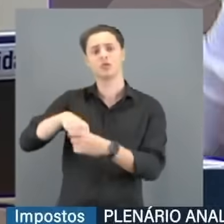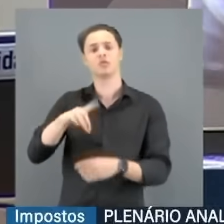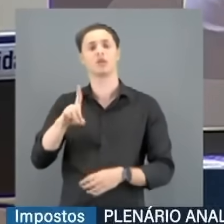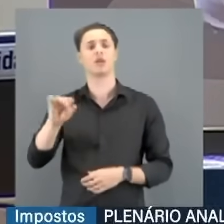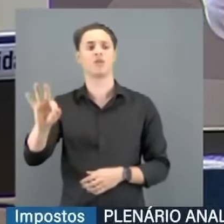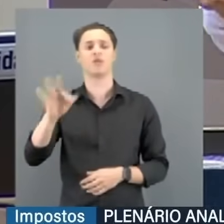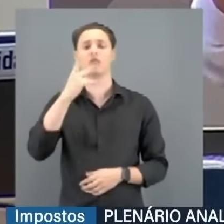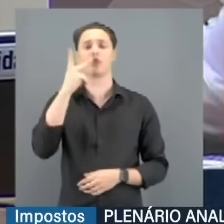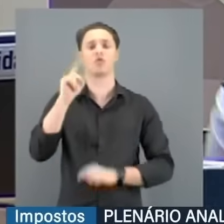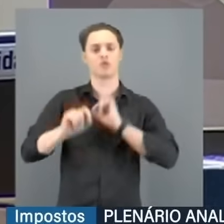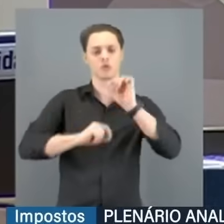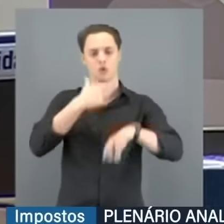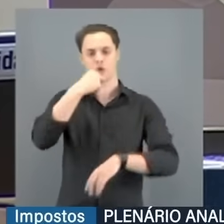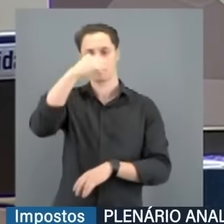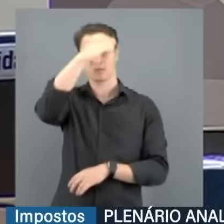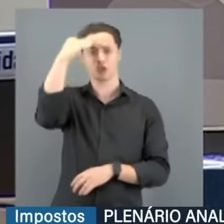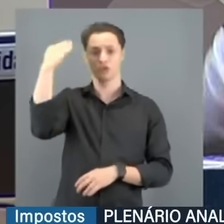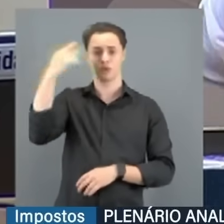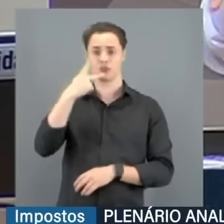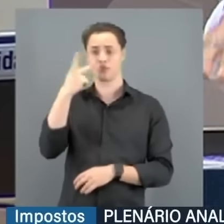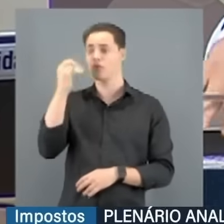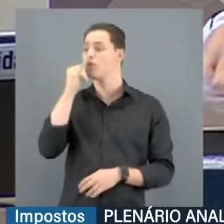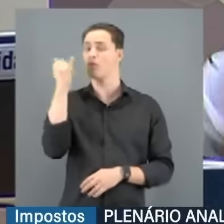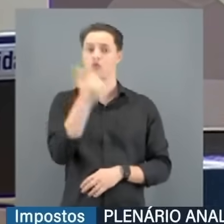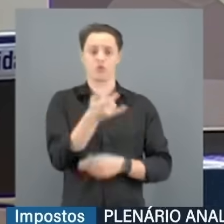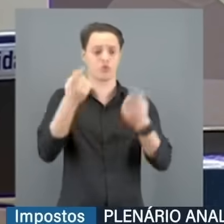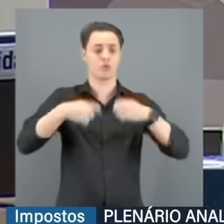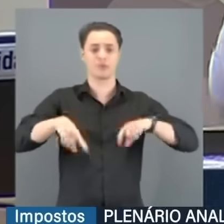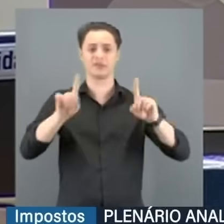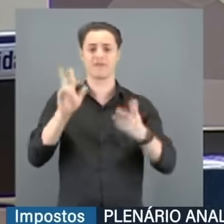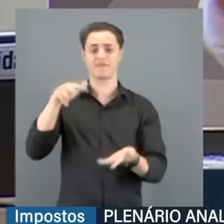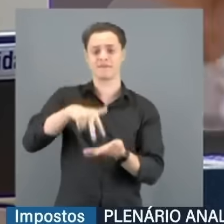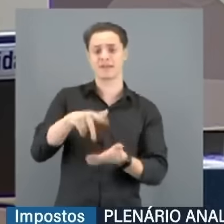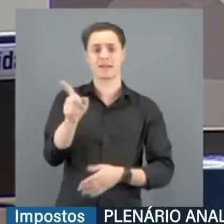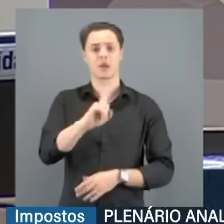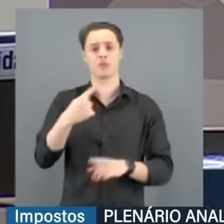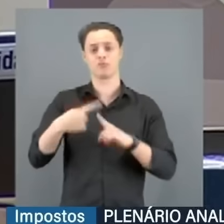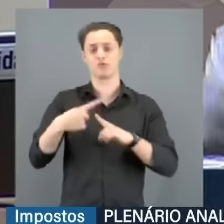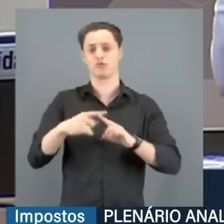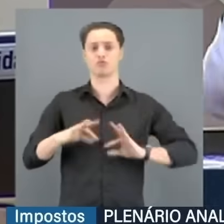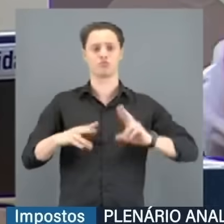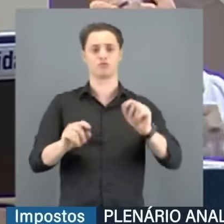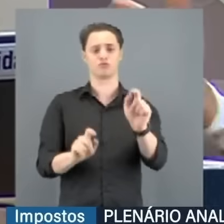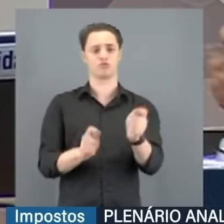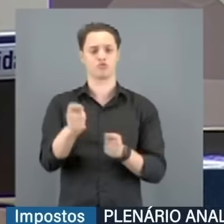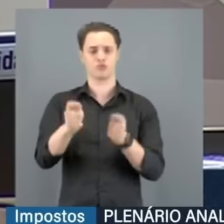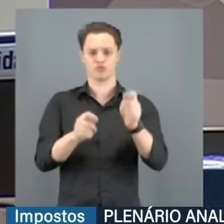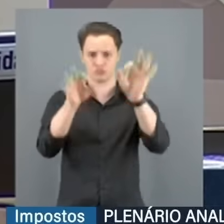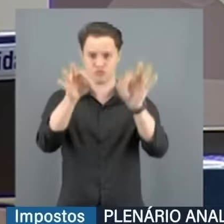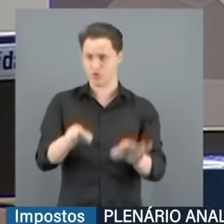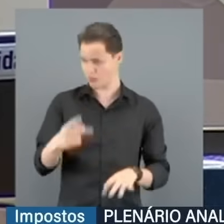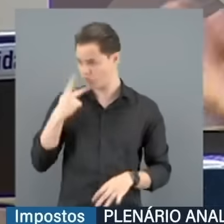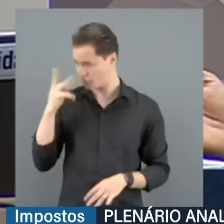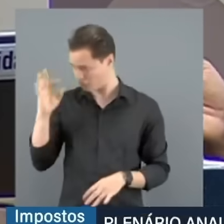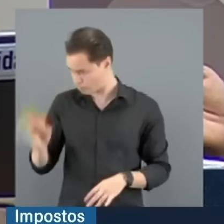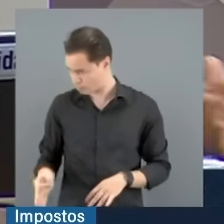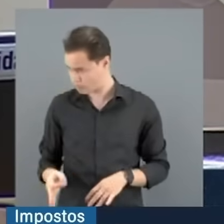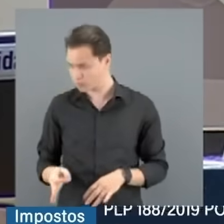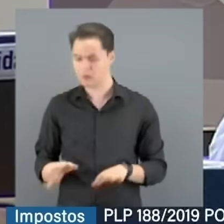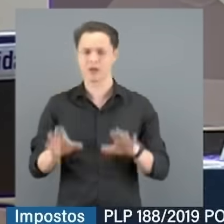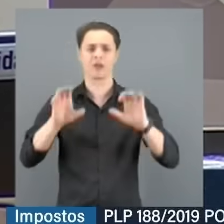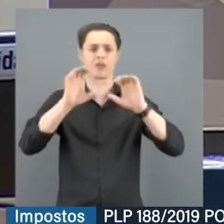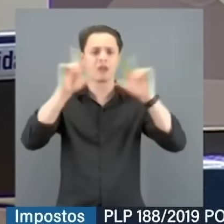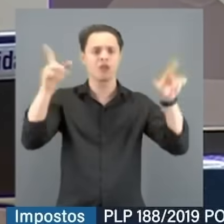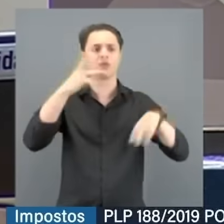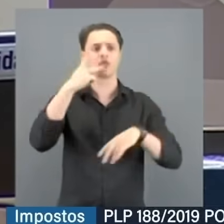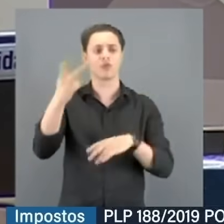o Penteado havia dito a ele que não precisava ele vir para cá, porque estava tudo sob controle. Disse ou não disse isso? Óbvio que falou. A